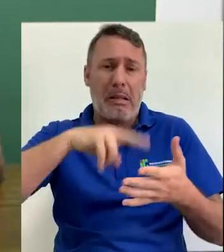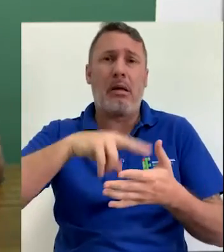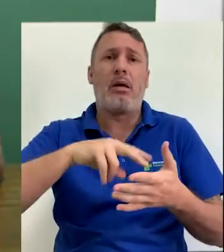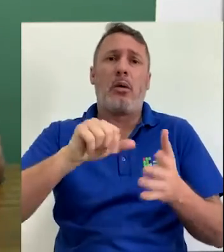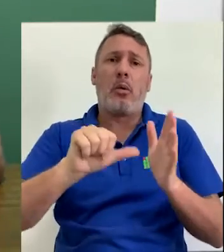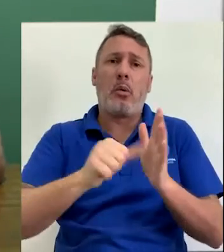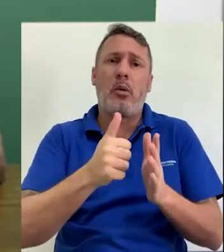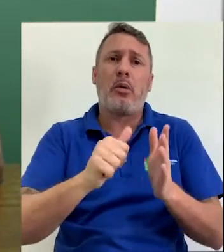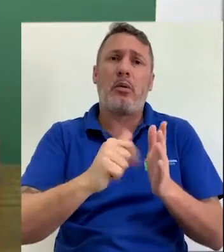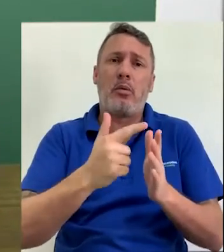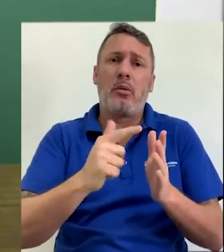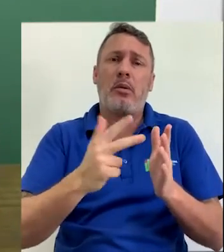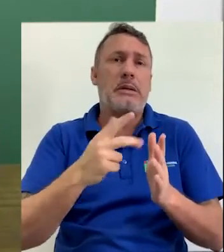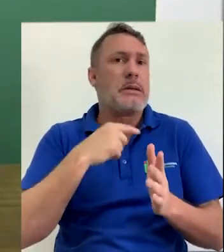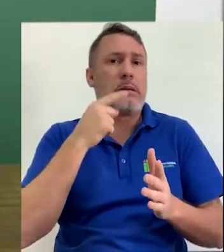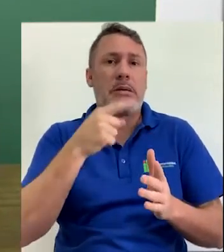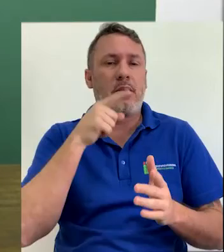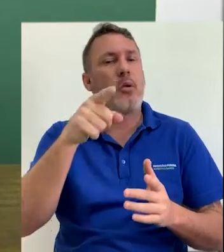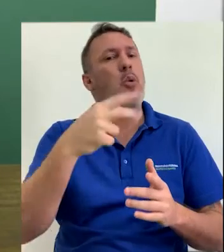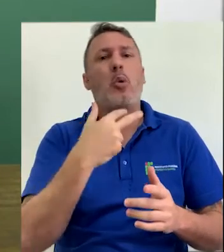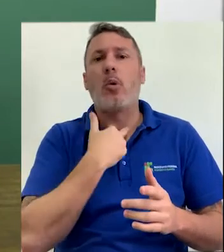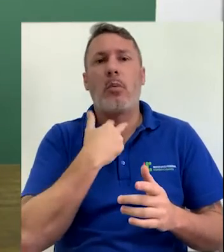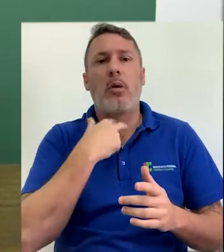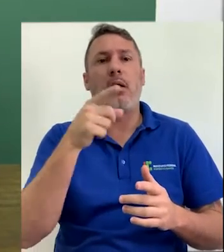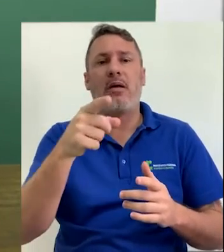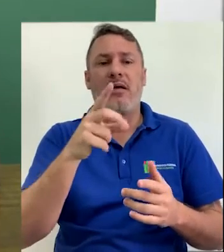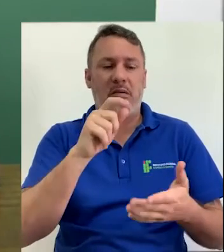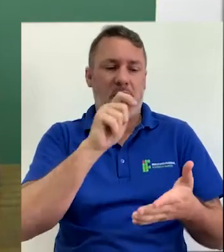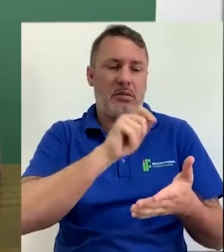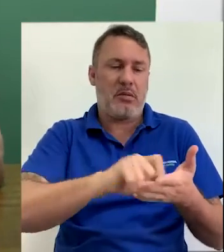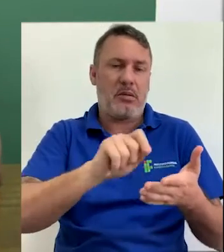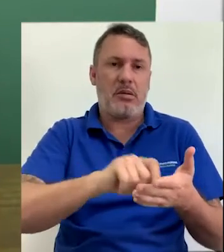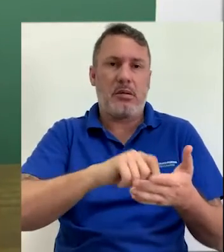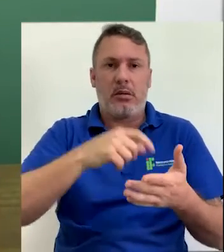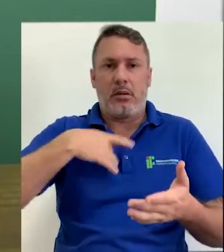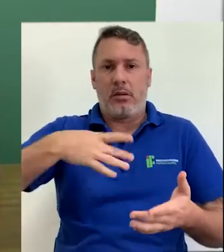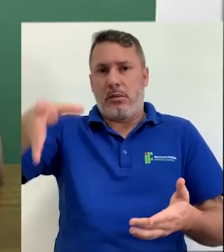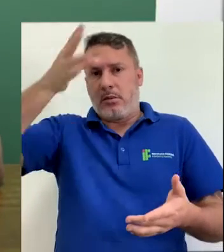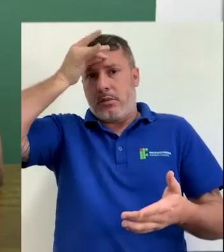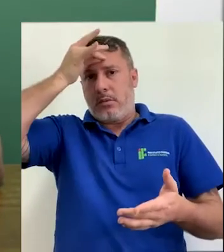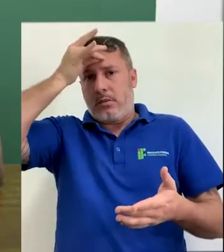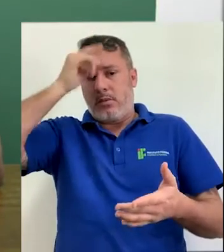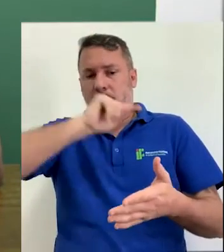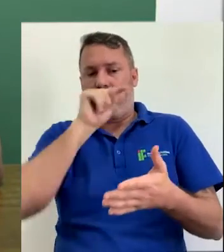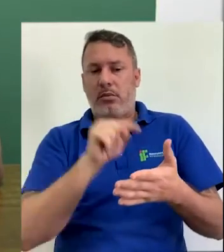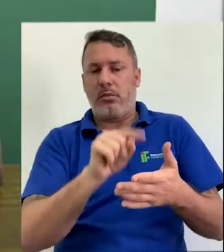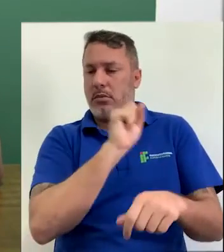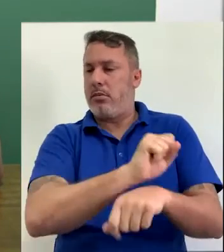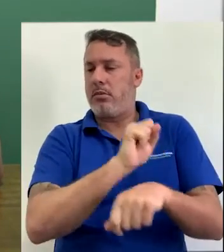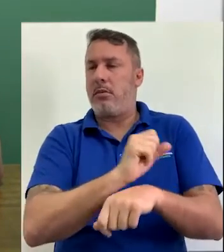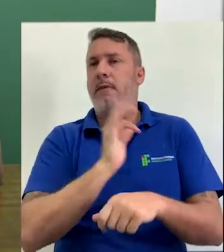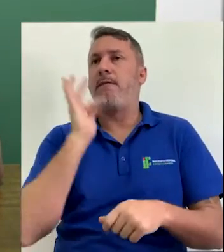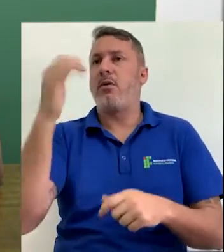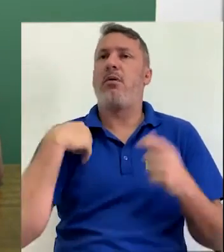na cabeça de que depois você simplesmente vai retomar aquilo ou você vai entender.